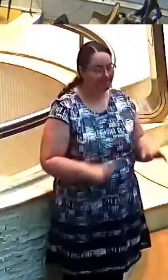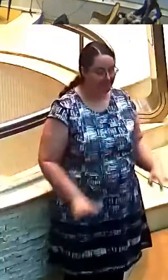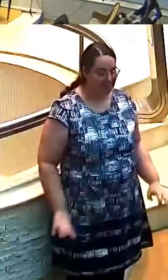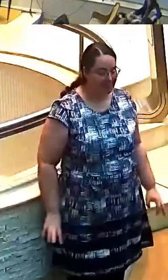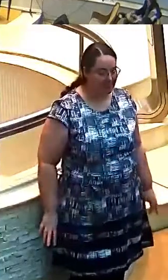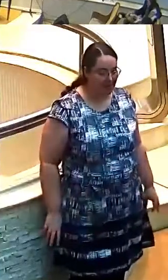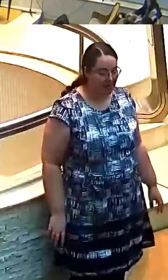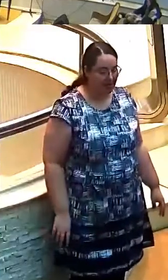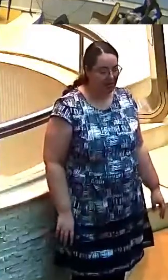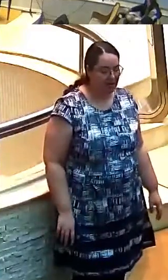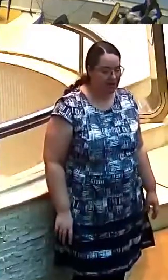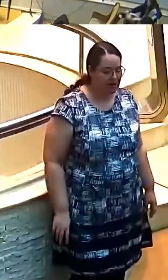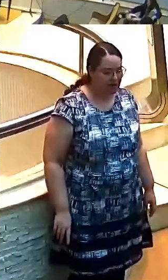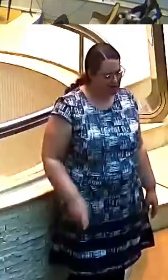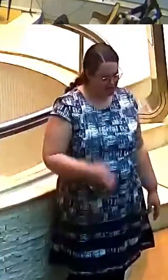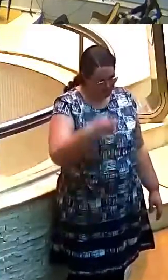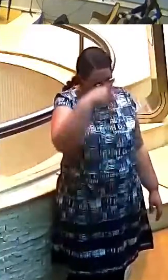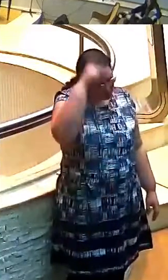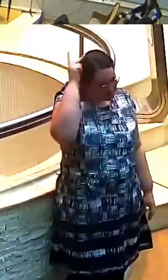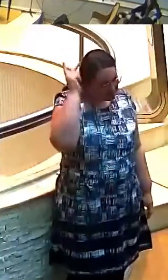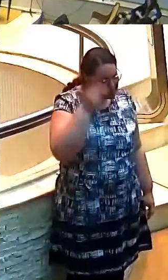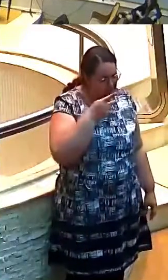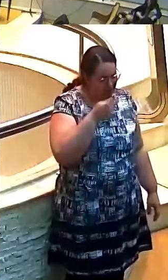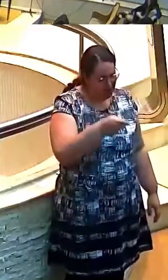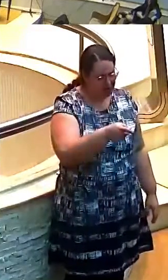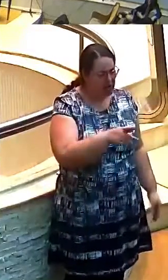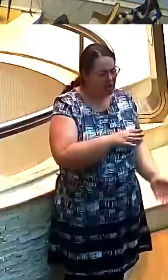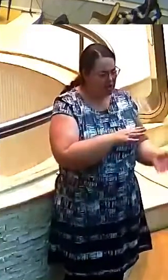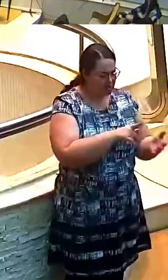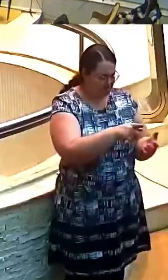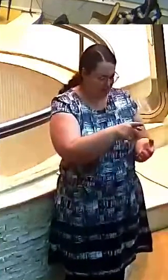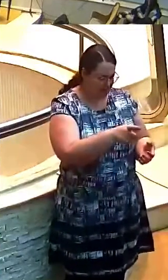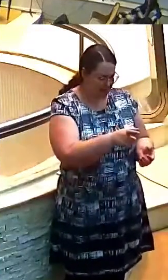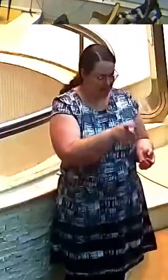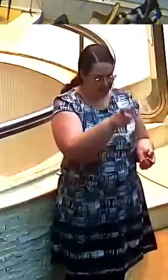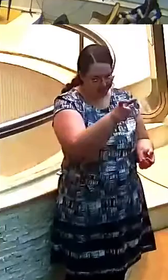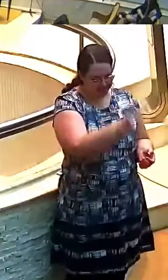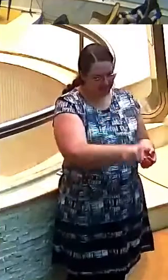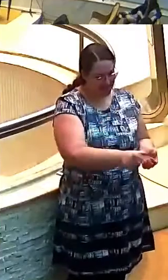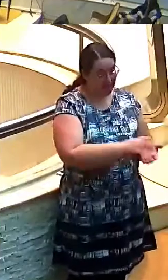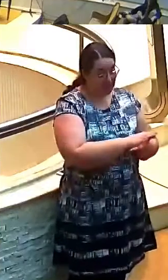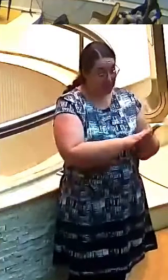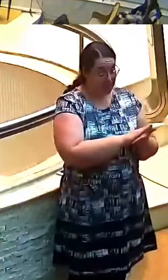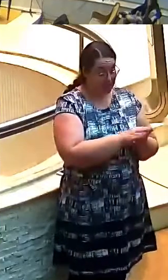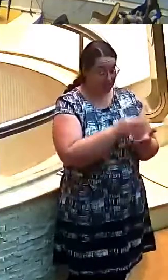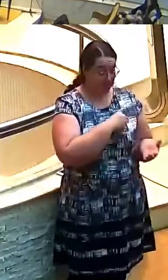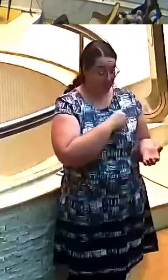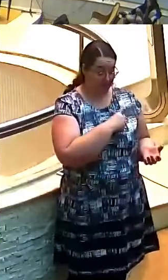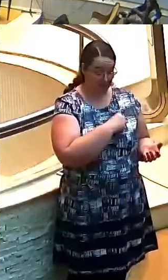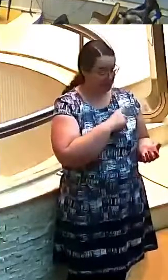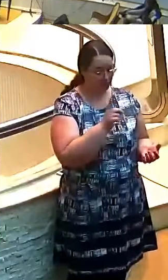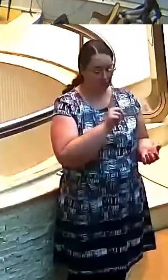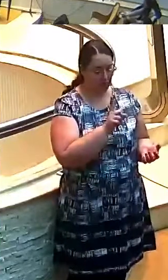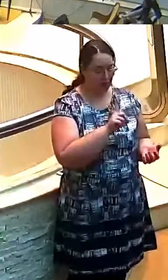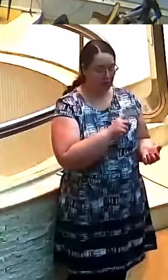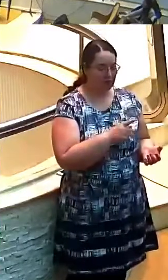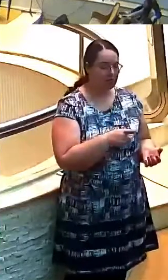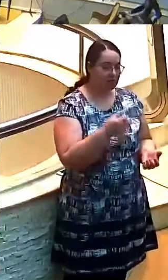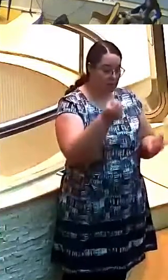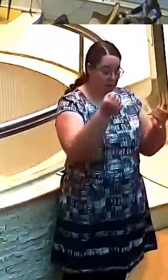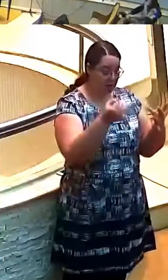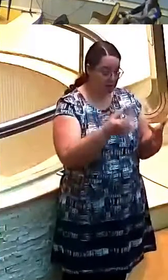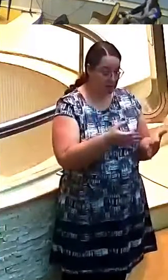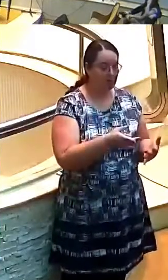de perfeccionismo, não tem pecado, sujeito, está vendo, como ele faz, tudo certinho, é um fiel, guardador do sábado, ele começa, ao pôr do sol,